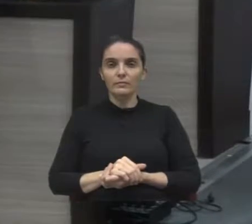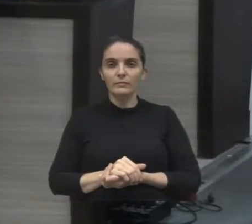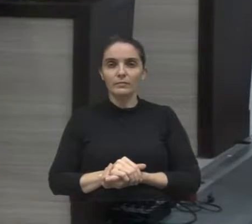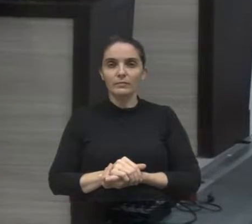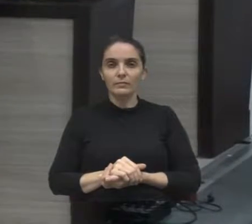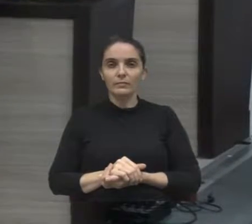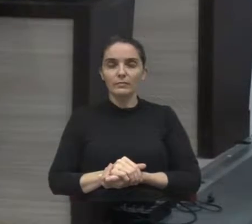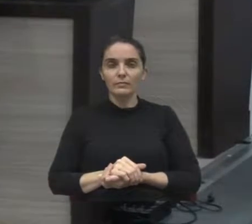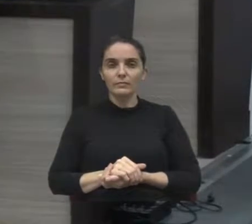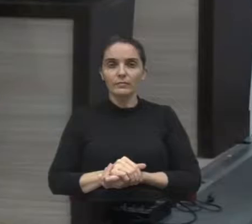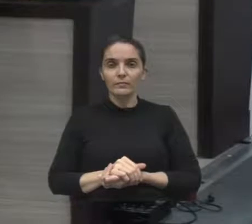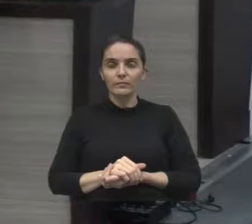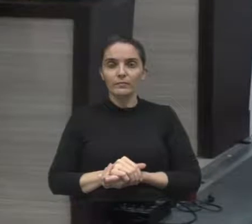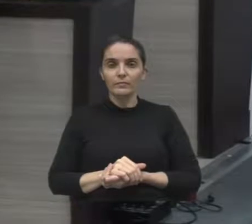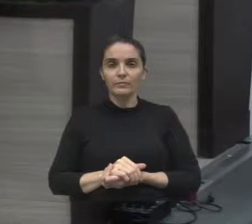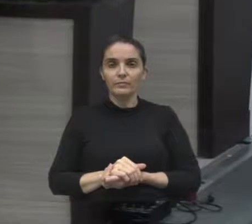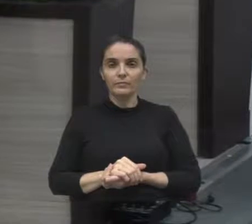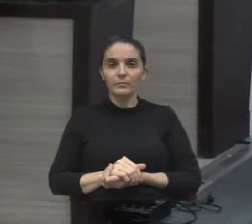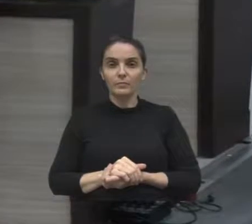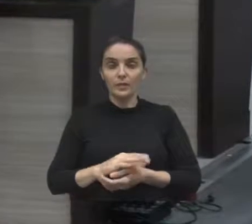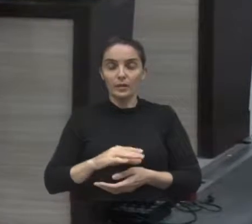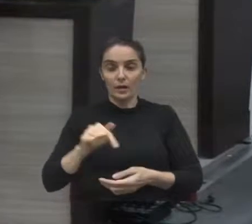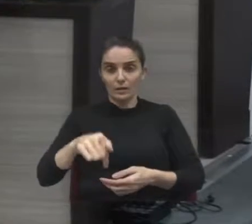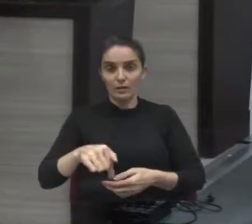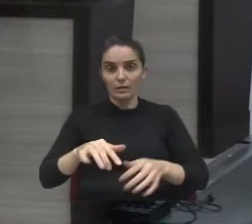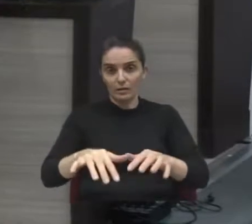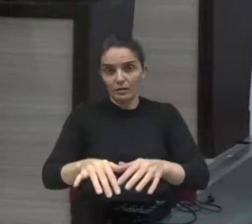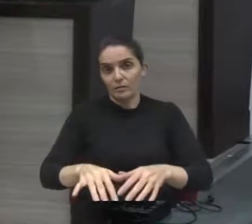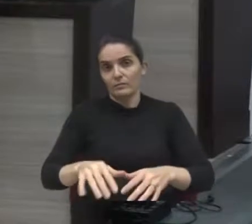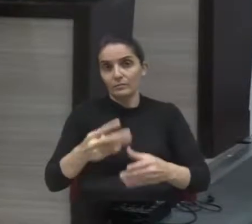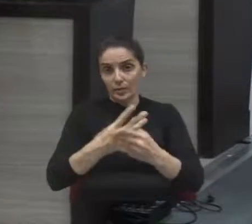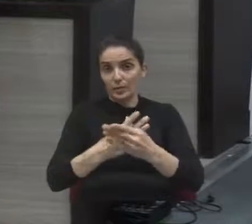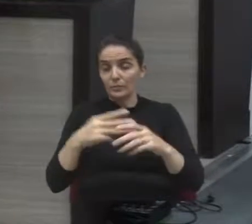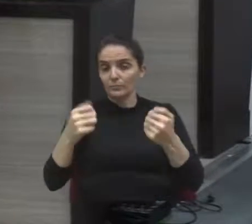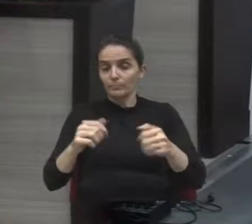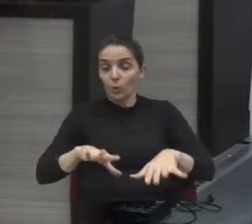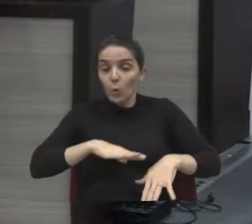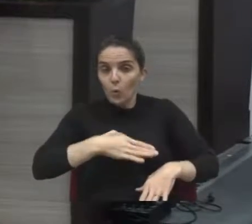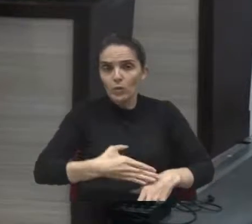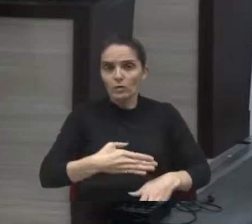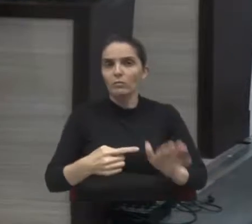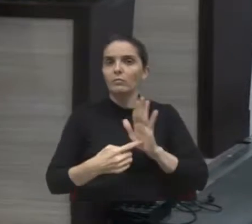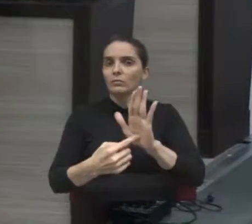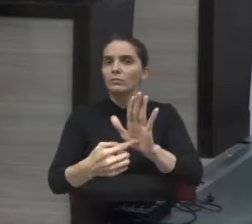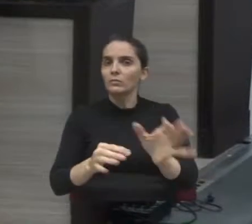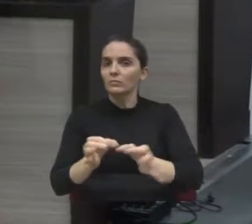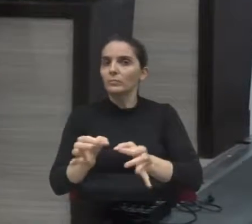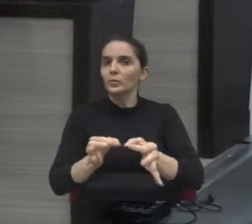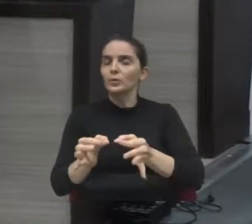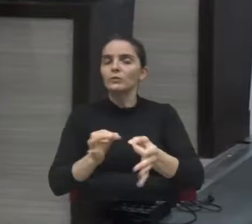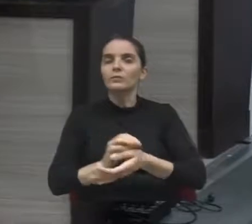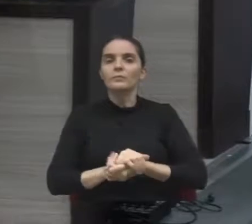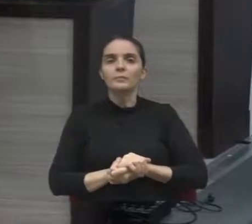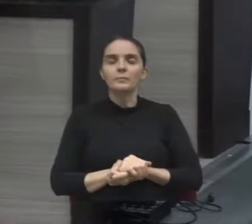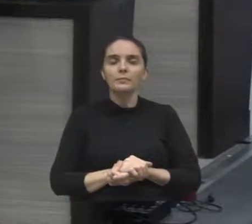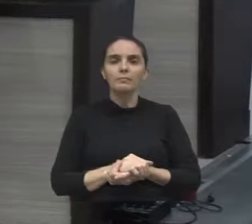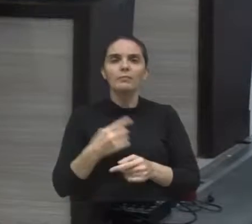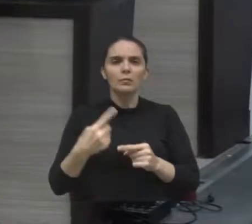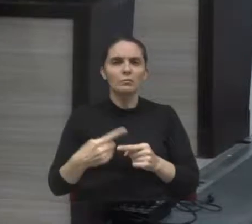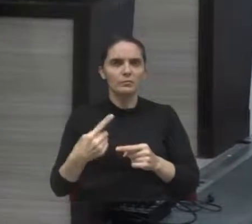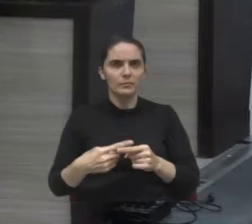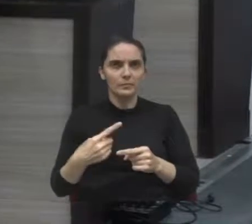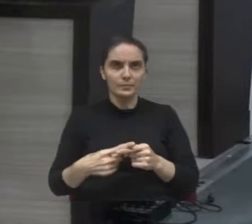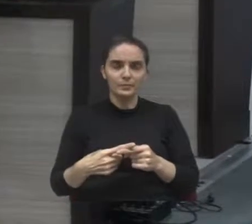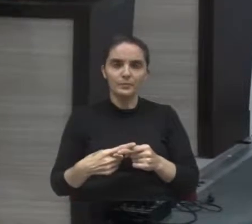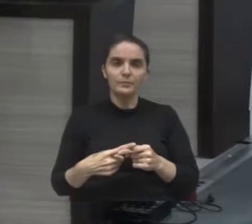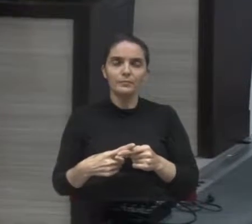que ter coragem para poder apresentar alguns projetos, né? Porque